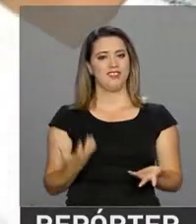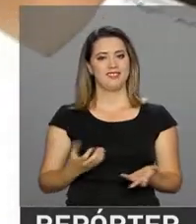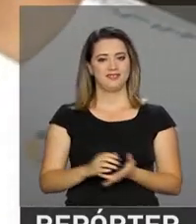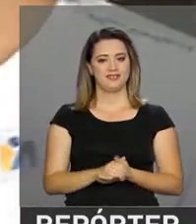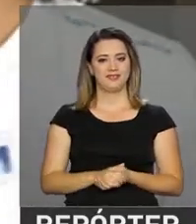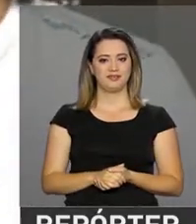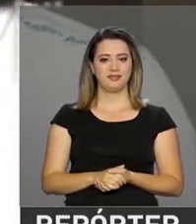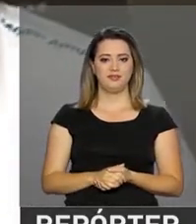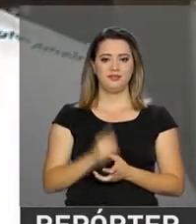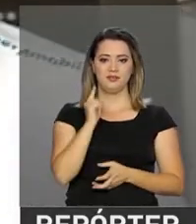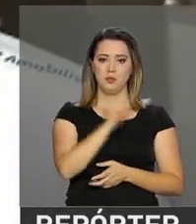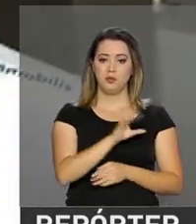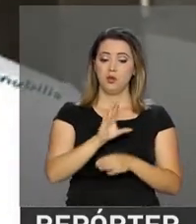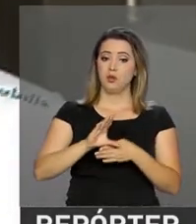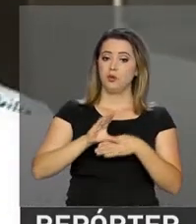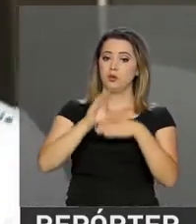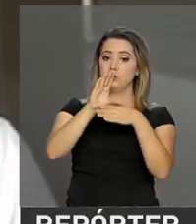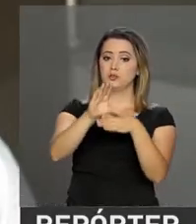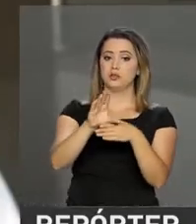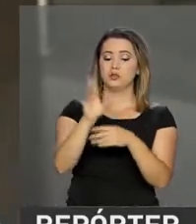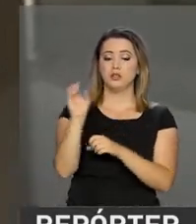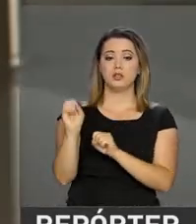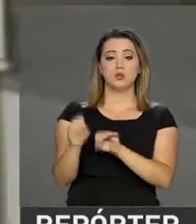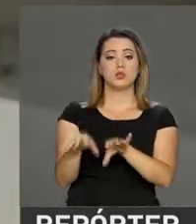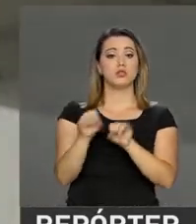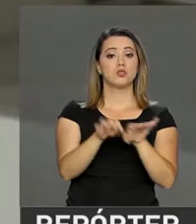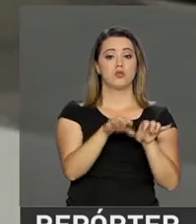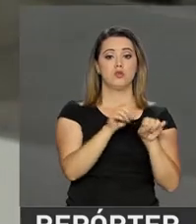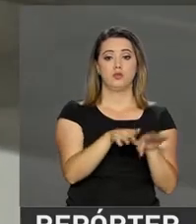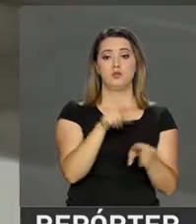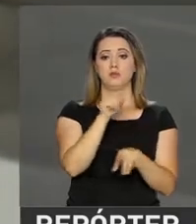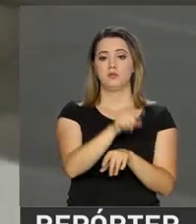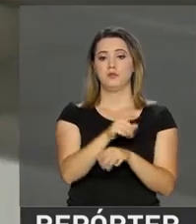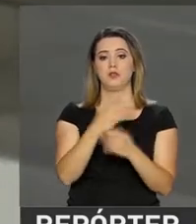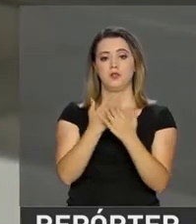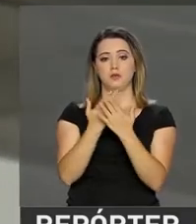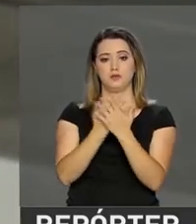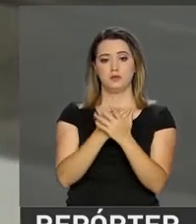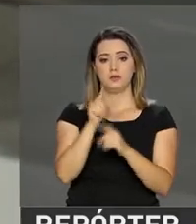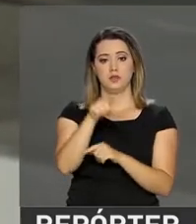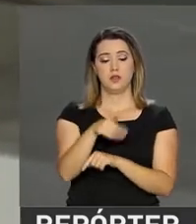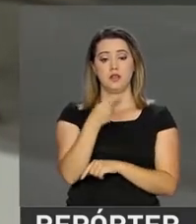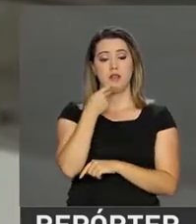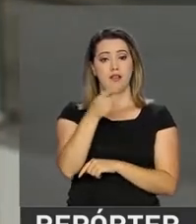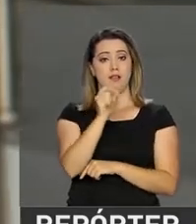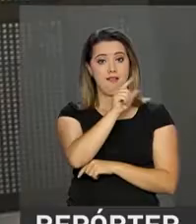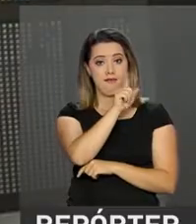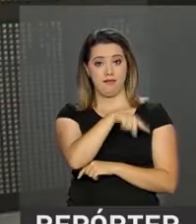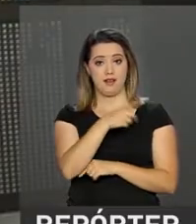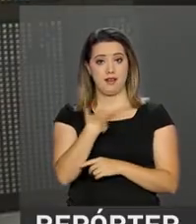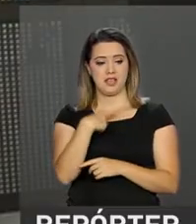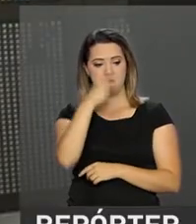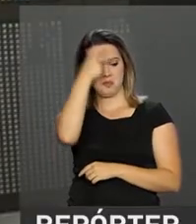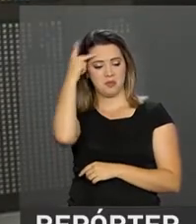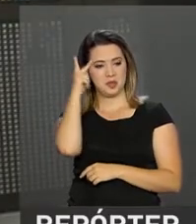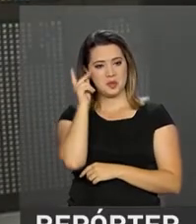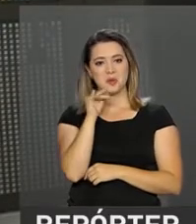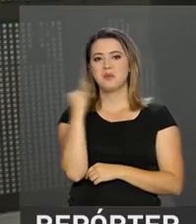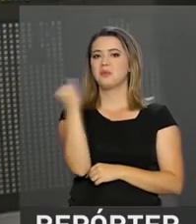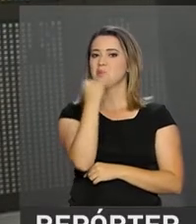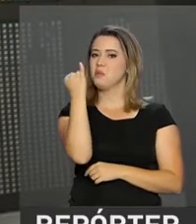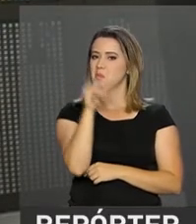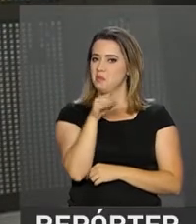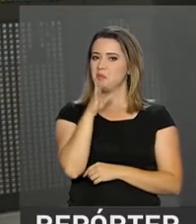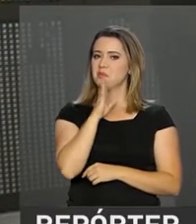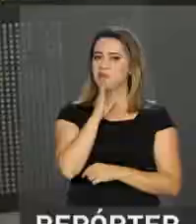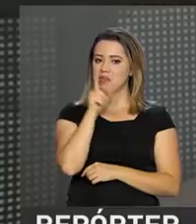Para Margarete Toba, coordenadora pedagógica da escola onde Miriam estuda, a popstar do conhecimento também se tornou um exemplo